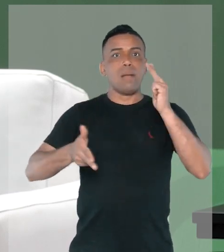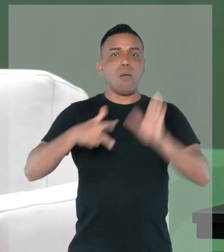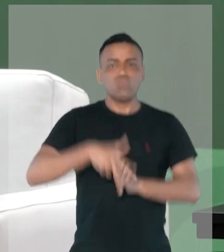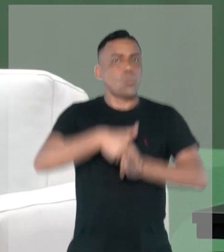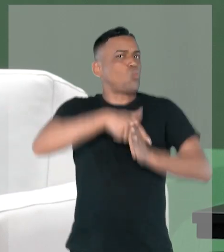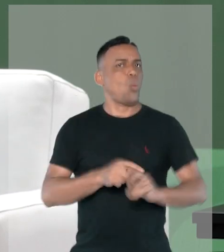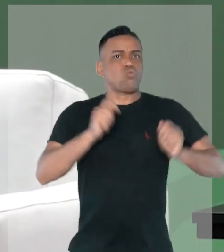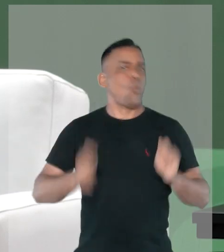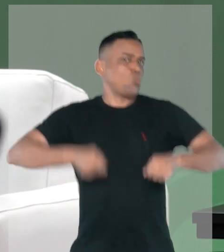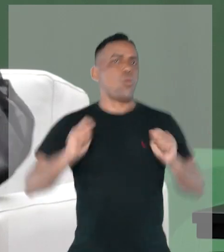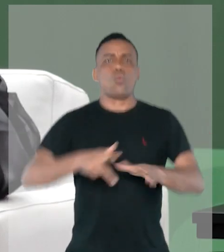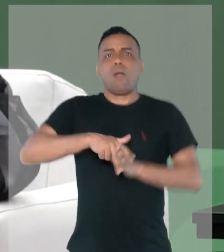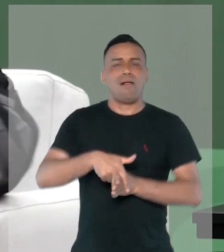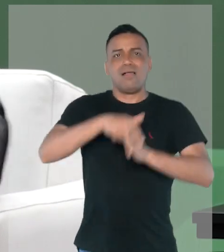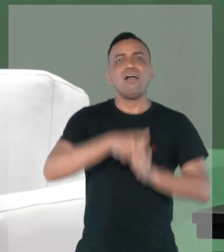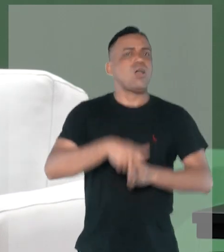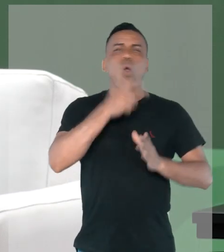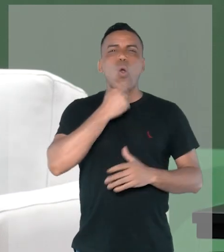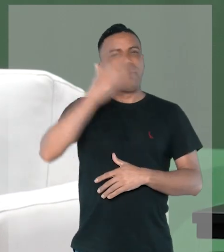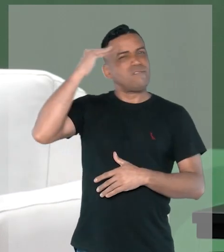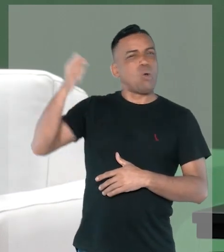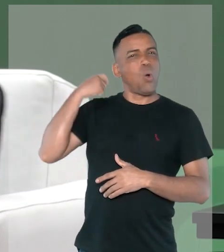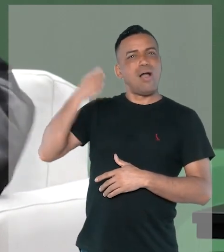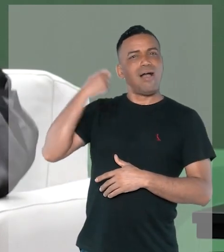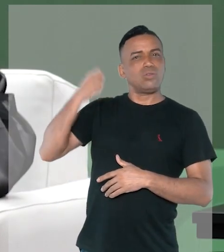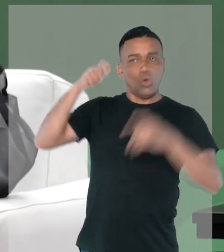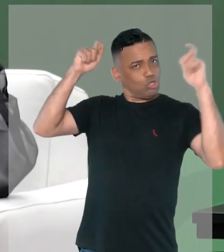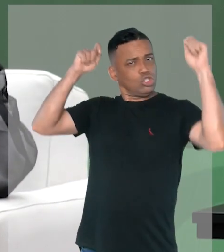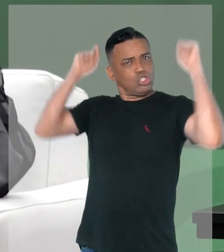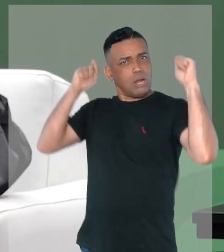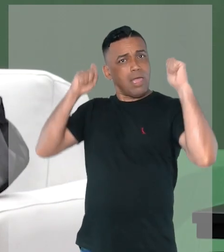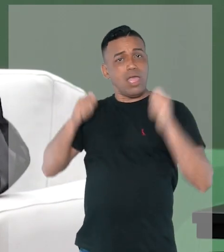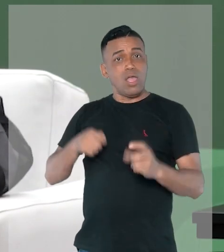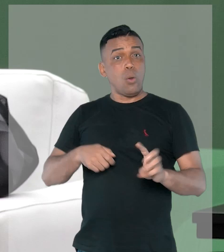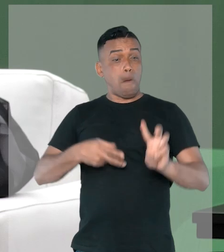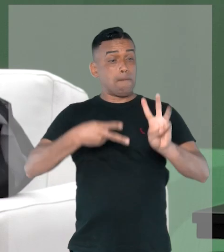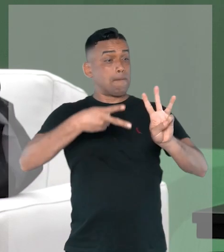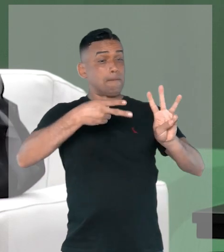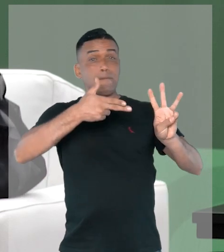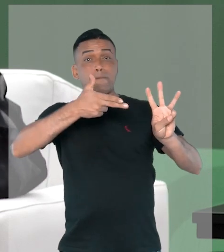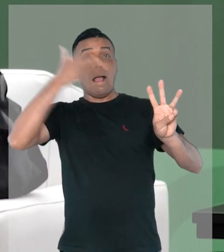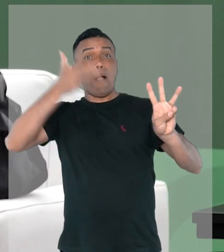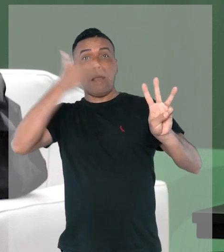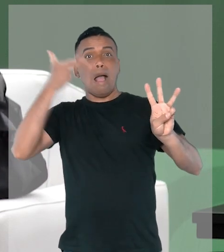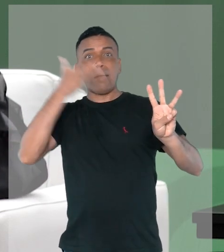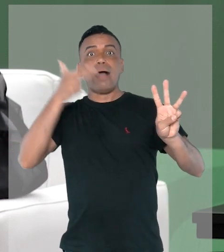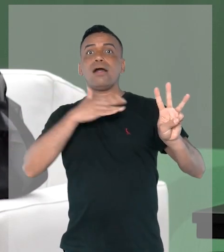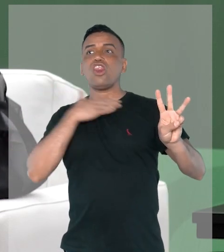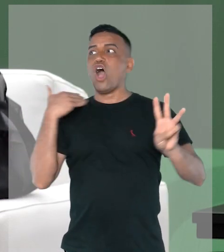cowboy. E os cowboys lá, Will Briner, que chamava, né? Tinha um cara, tinha um chapelão. Ele matava os índios e a gente batia